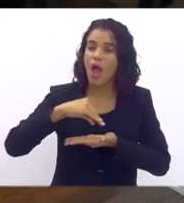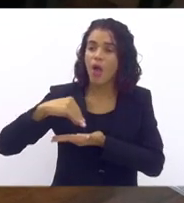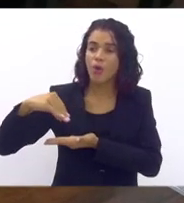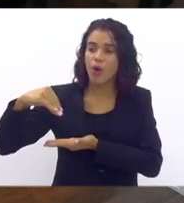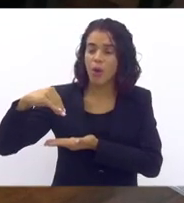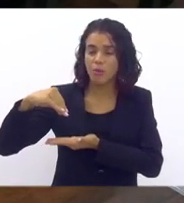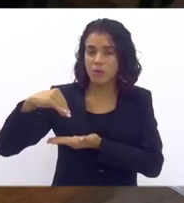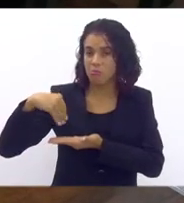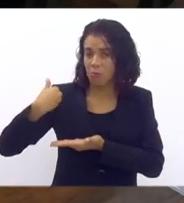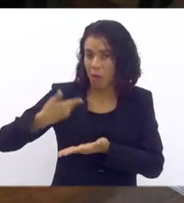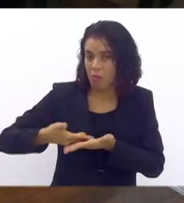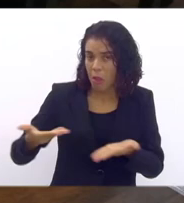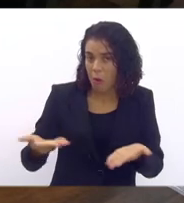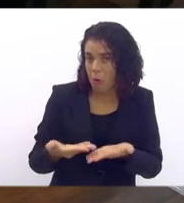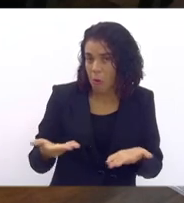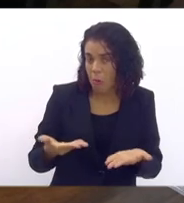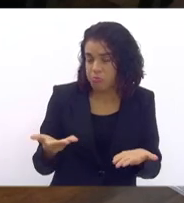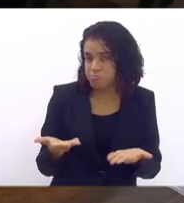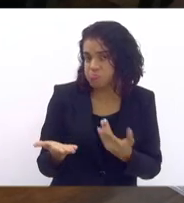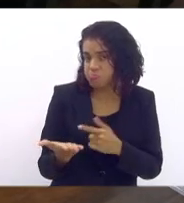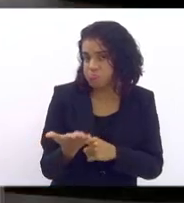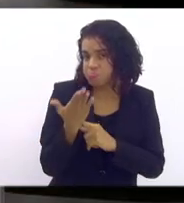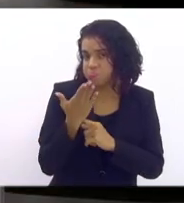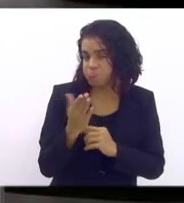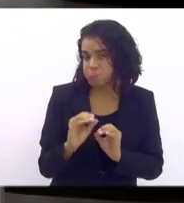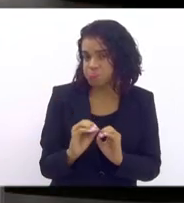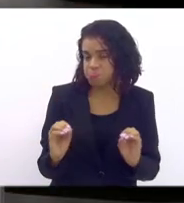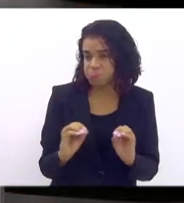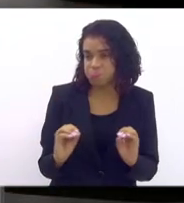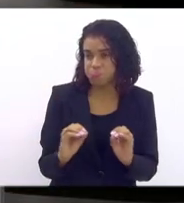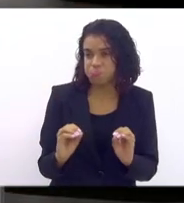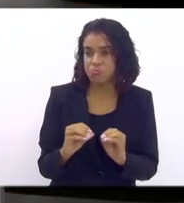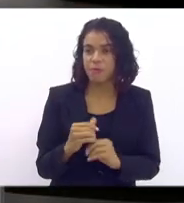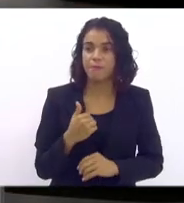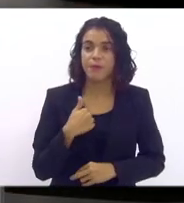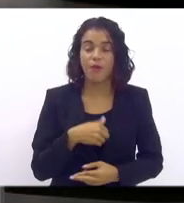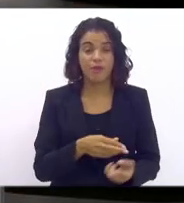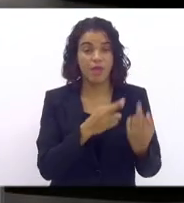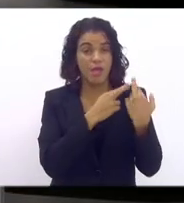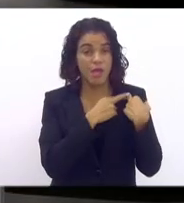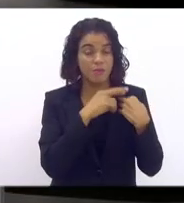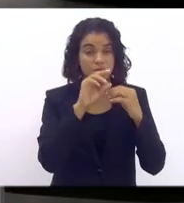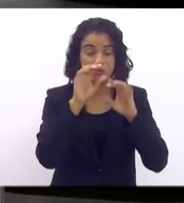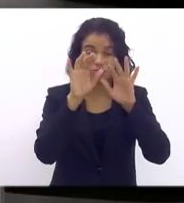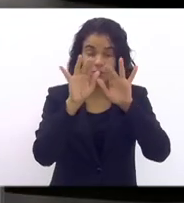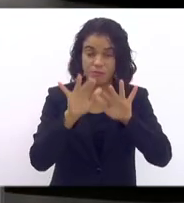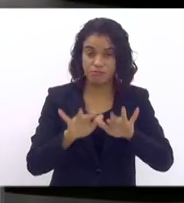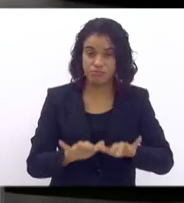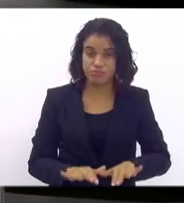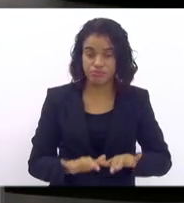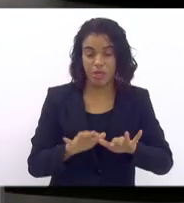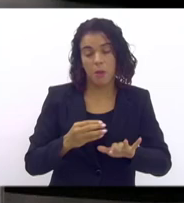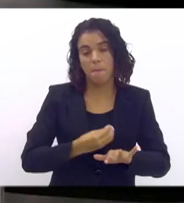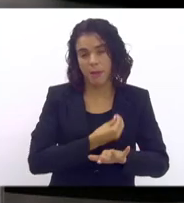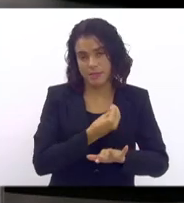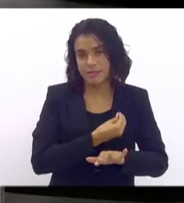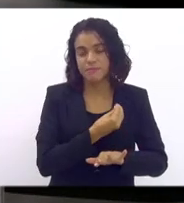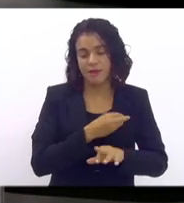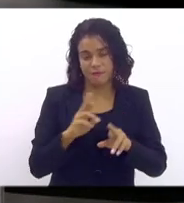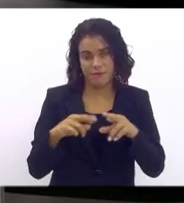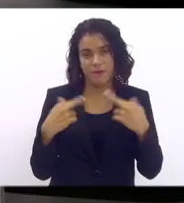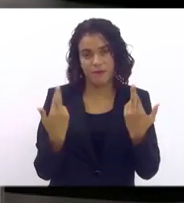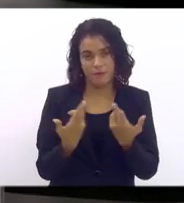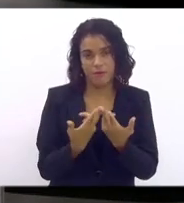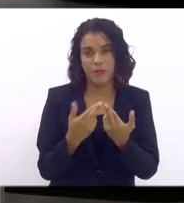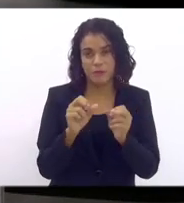essas atas não apareceram até hoje na sub é eu não fiquei responsável pela elaboração participava das reuniões né mas Isso foi o